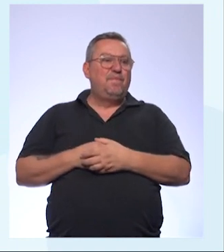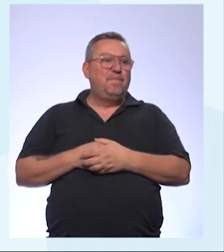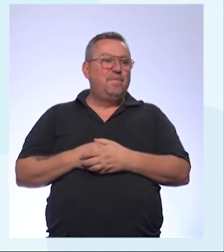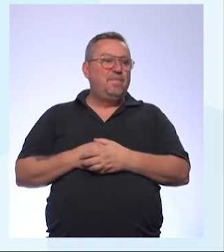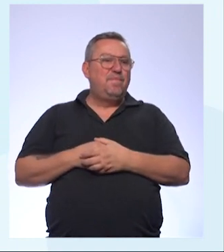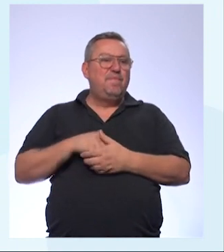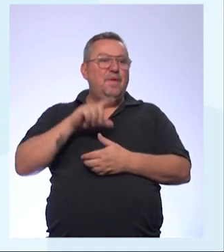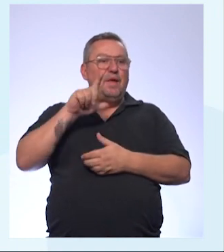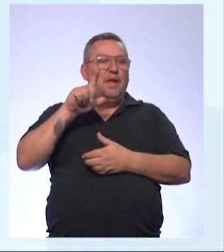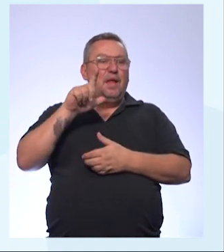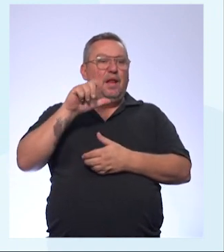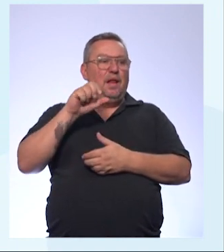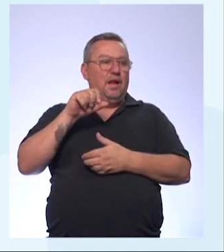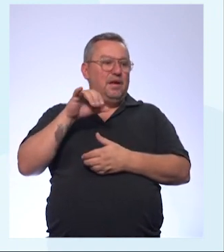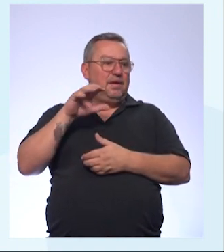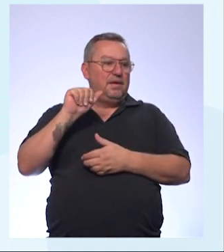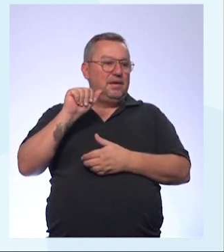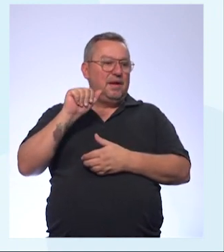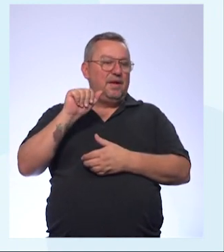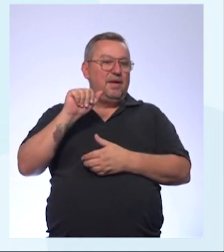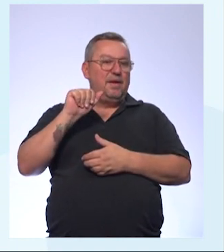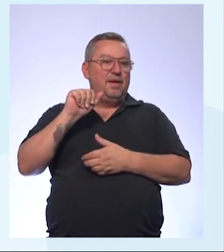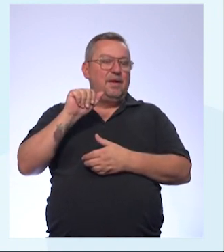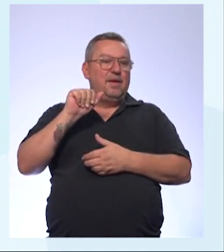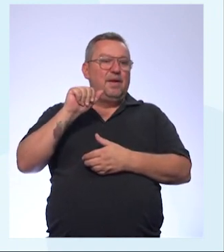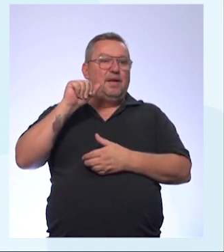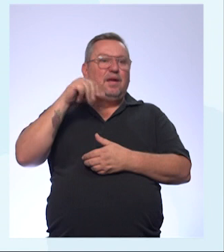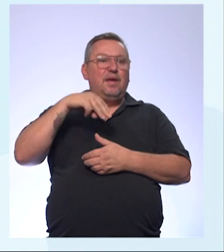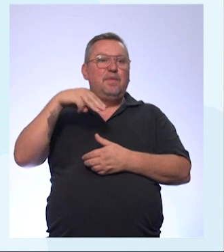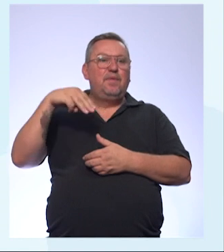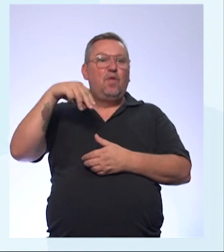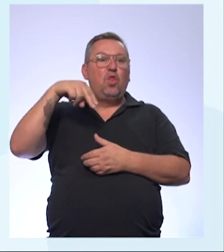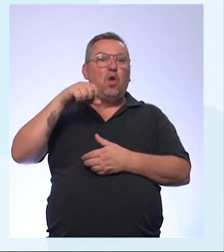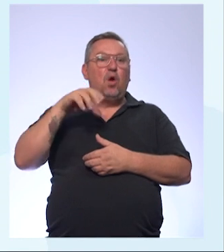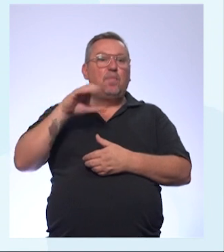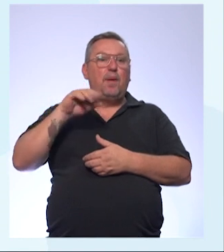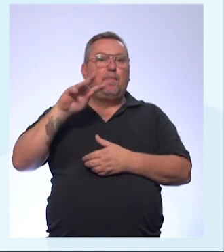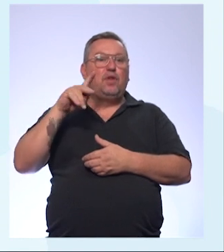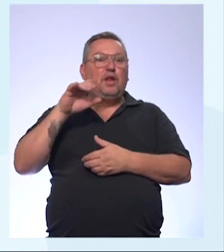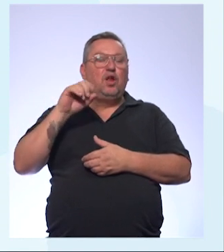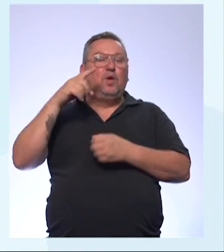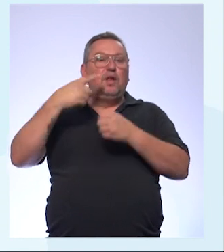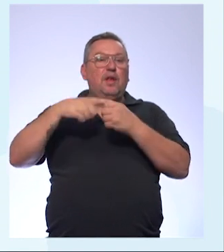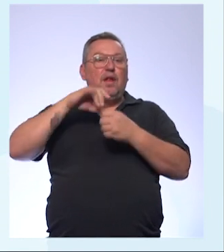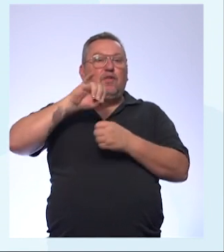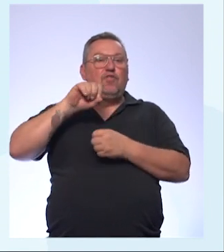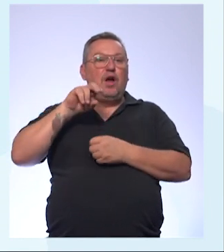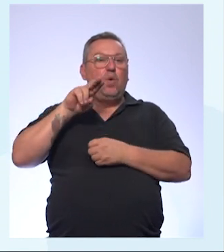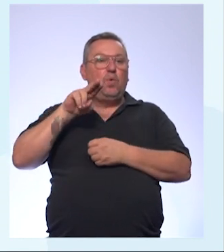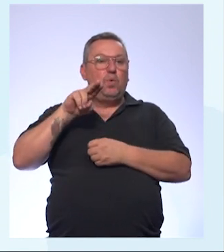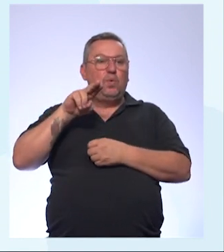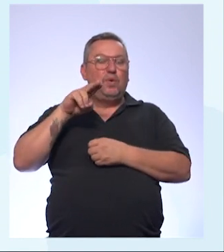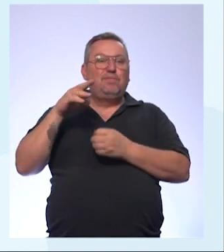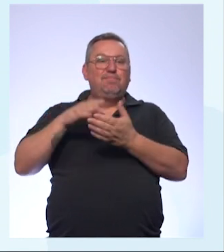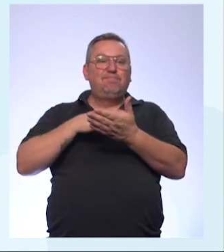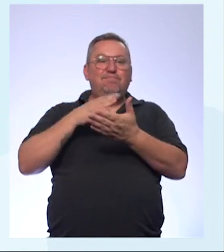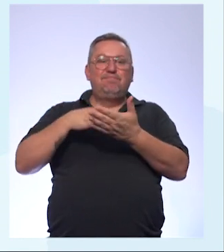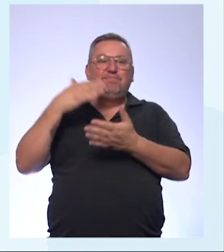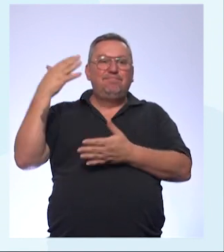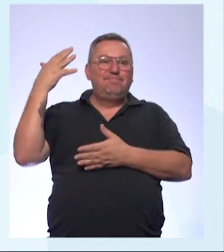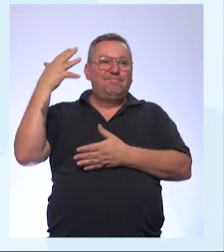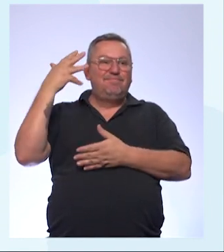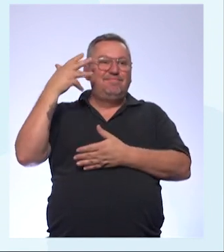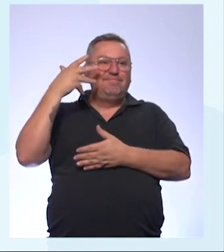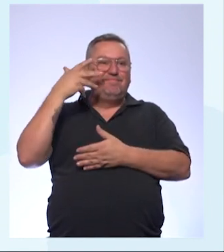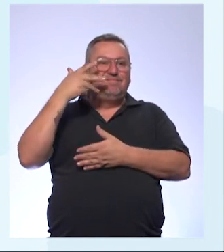É a Larissa da Silva, da MF Norma Botelho, de Jaú. Olha que caderno mais bonitinho. Ela